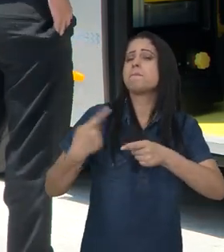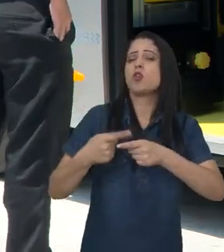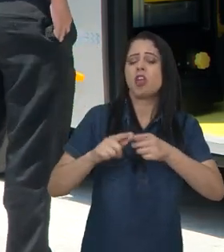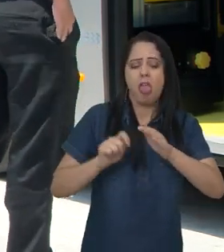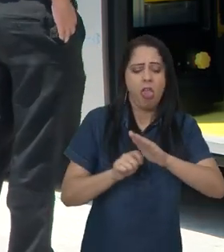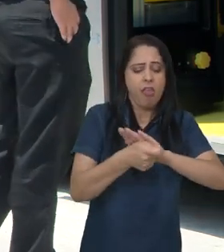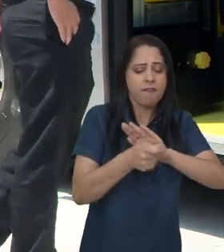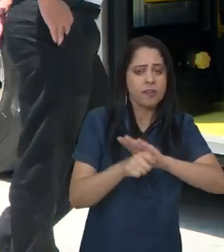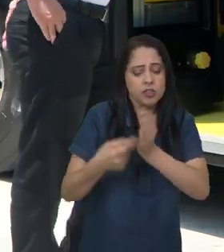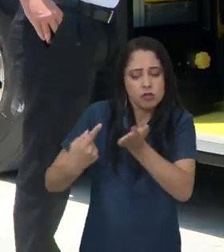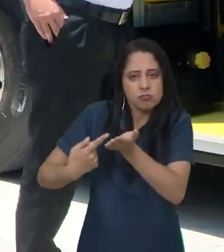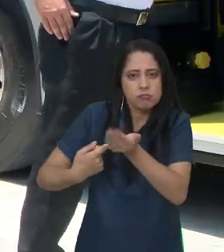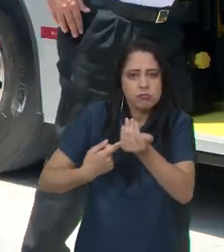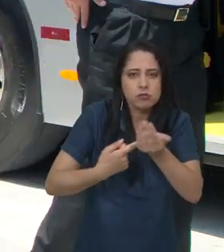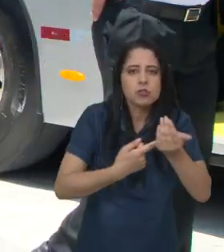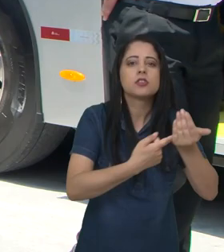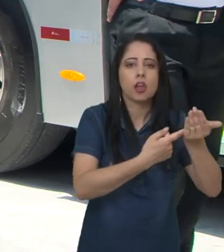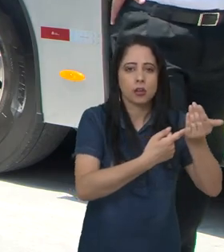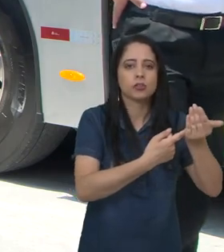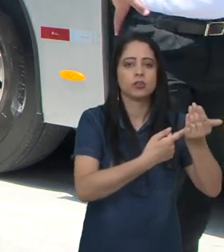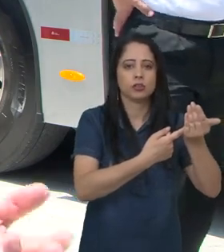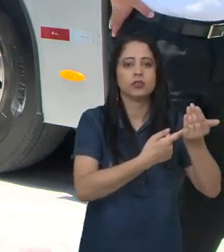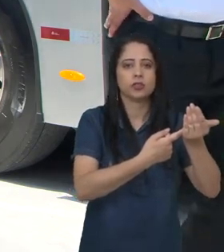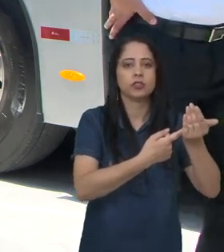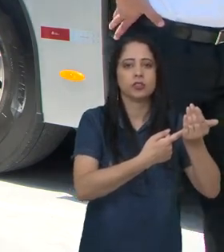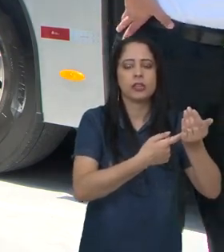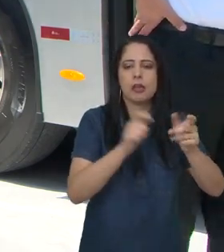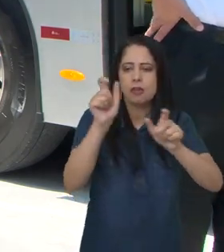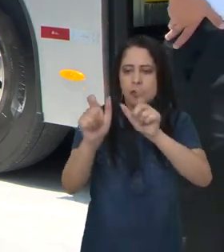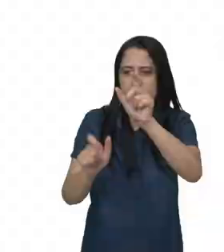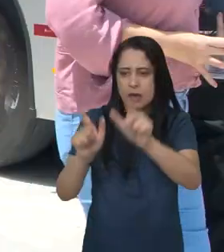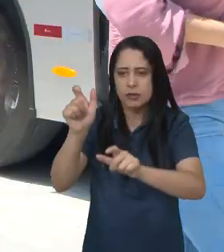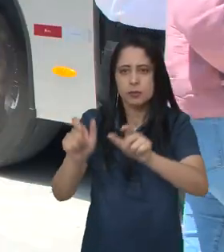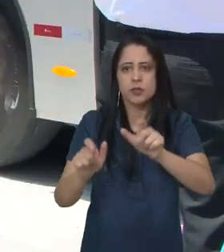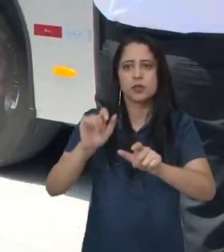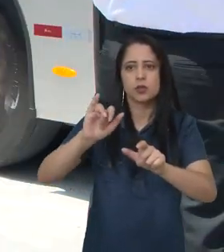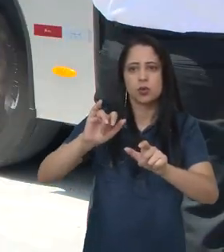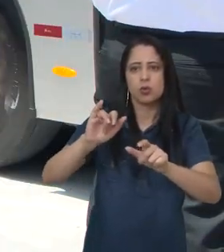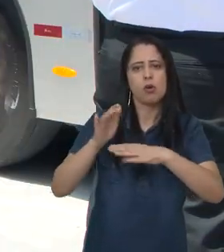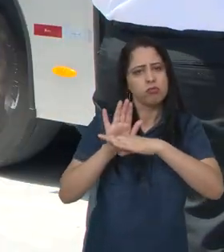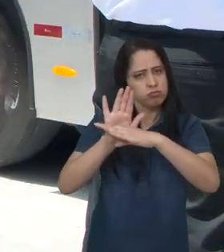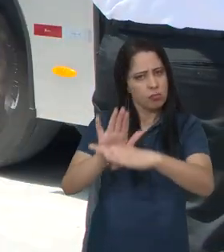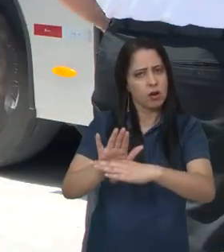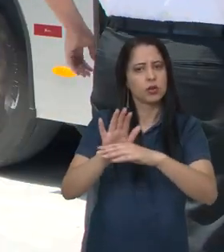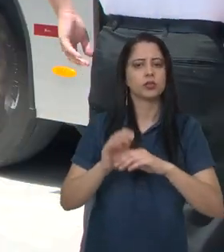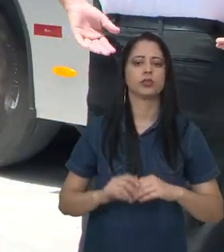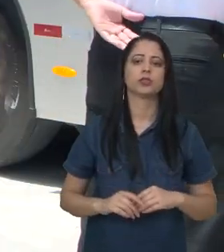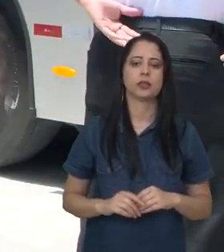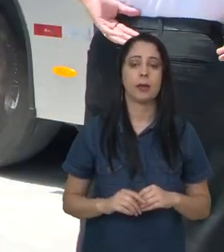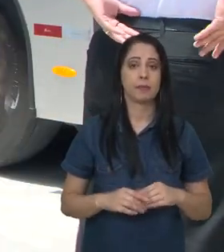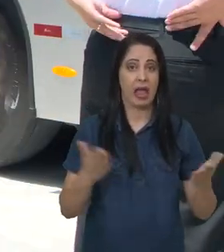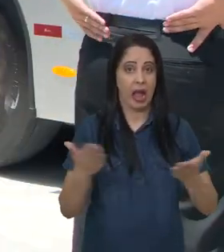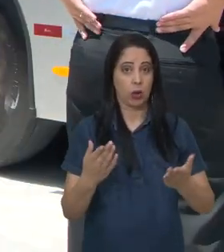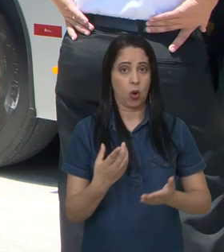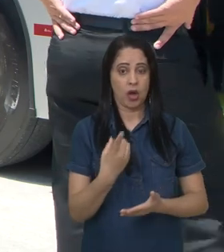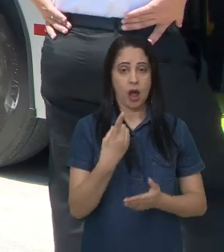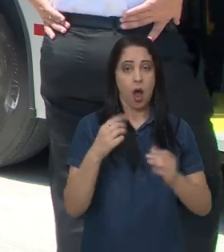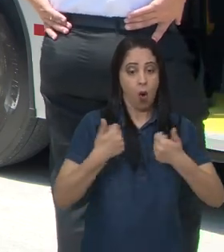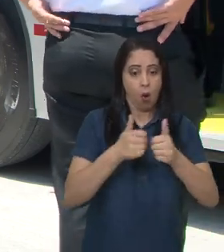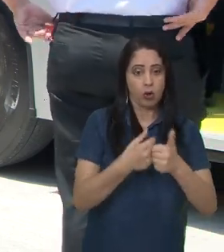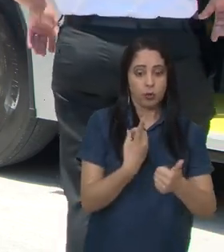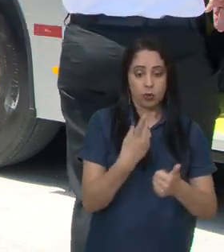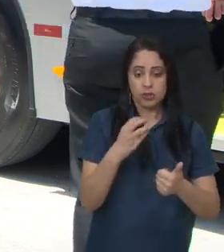fato Investindo na tecnologia para poder então atingir as pessoas né E hoje agora um ônibus é 100%